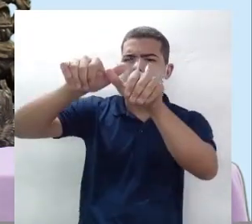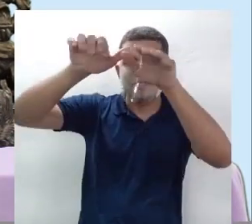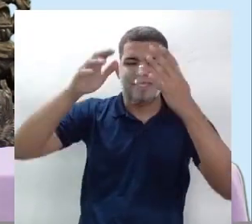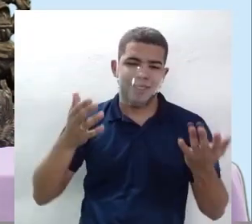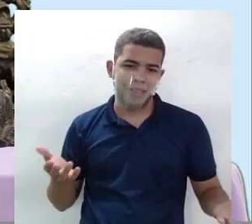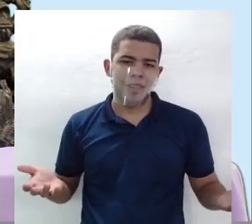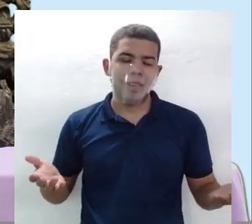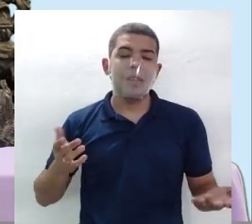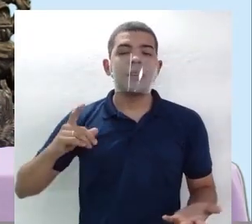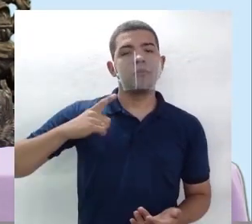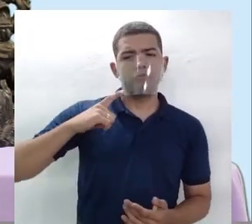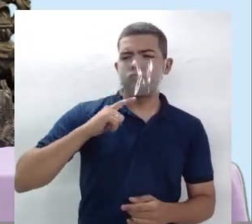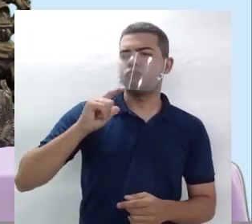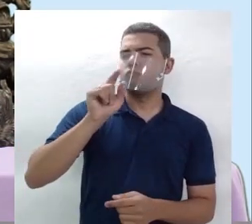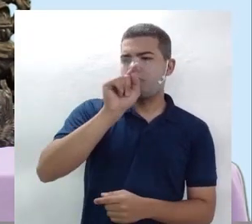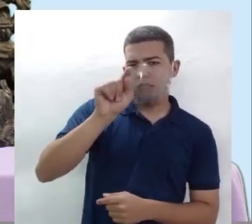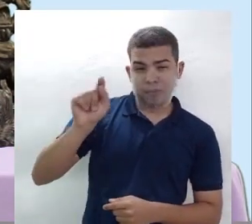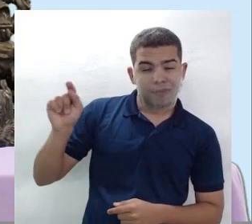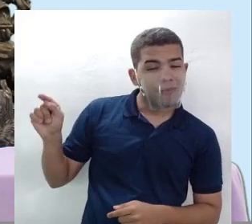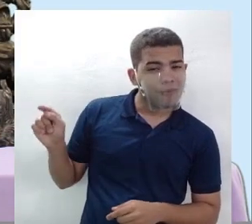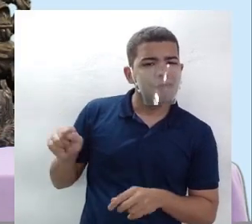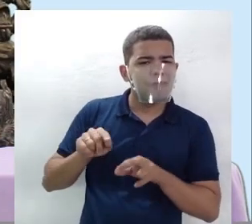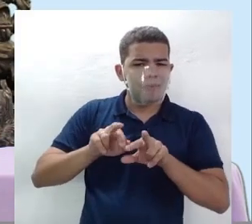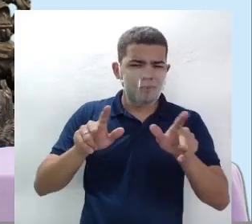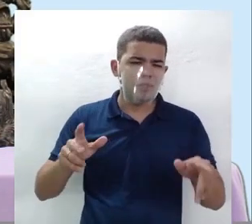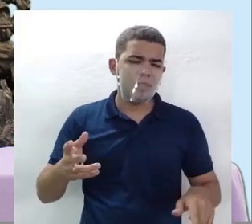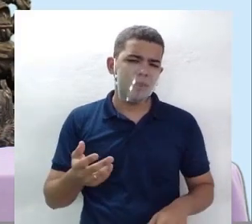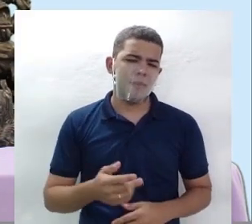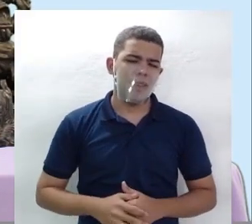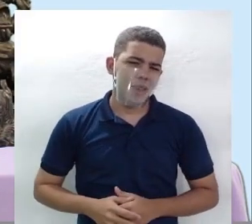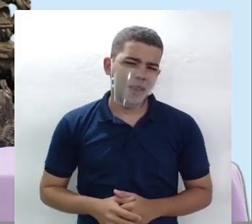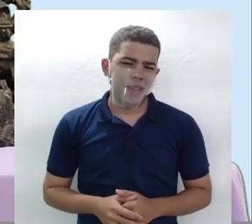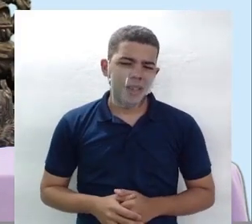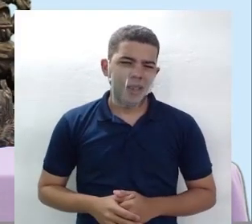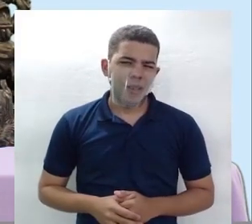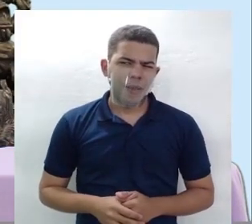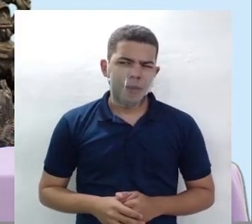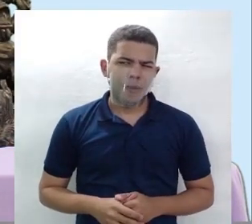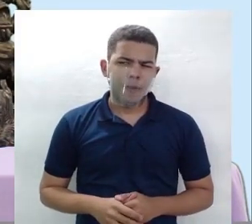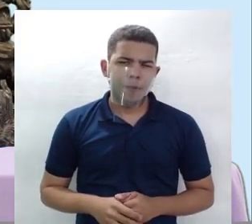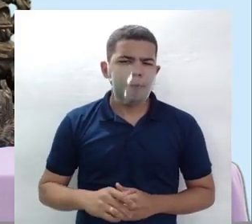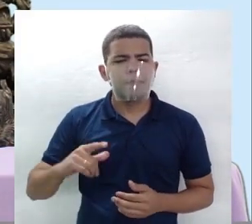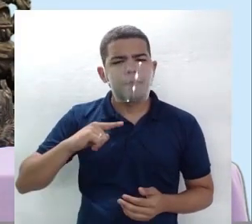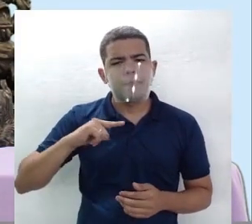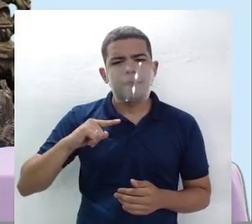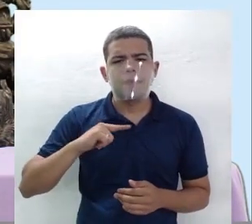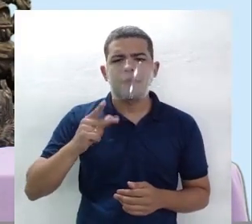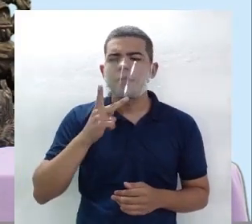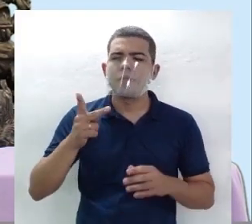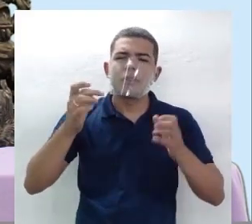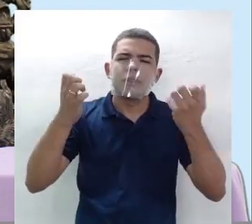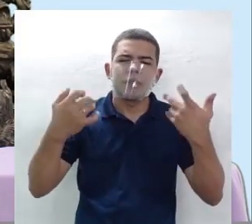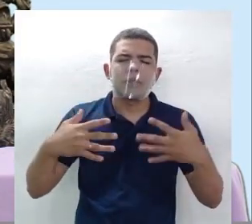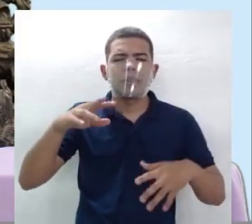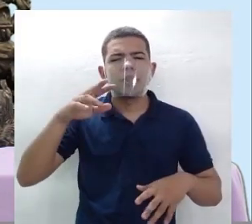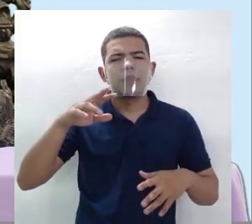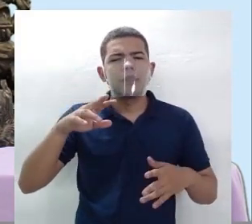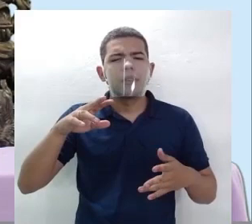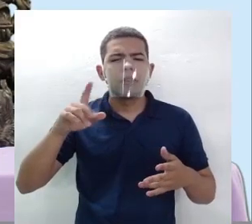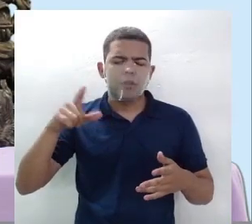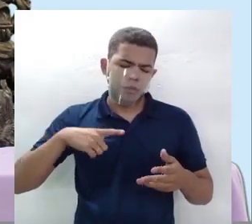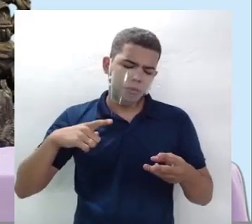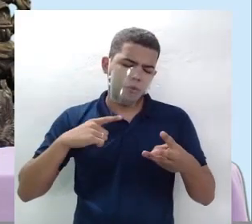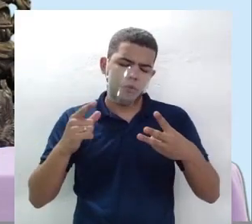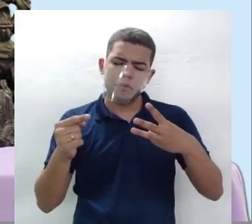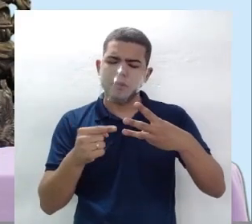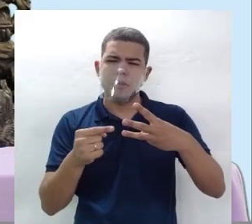desses animais e dessa organização de células quando se fala das células que são